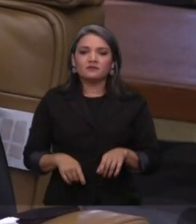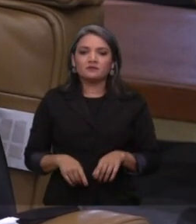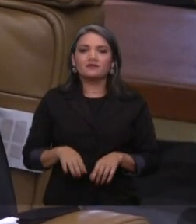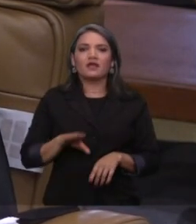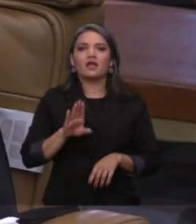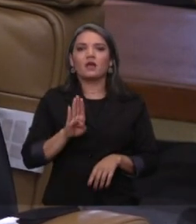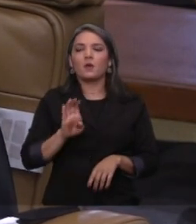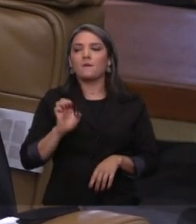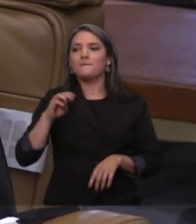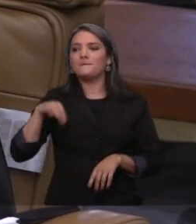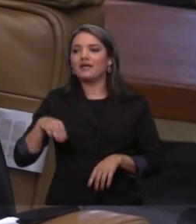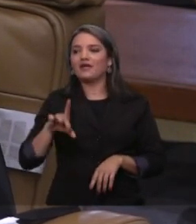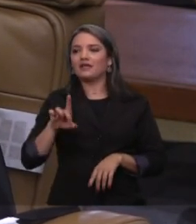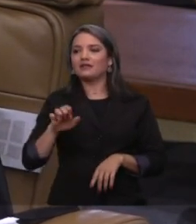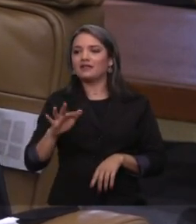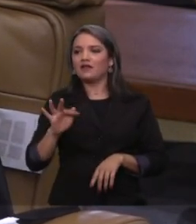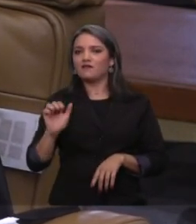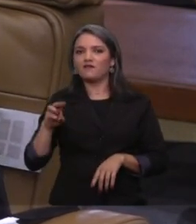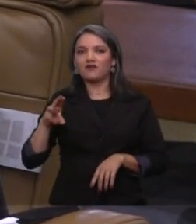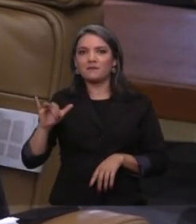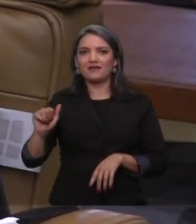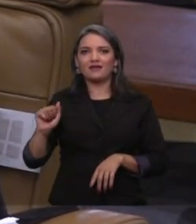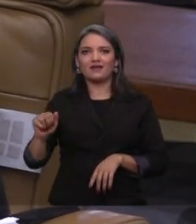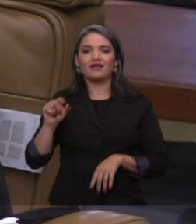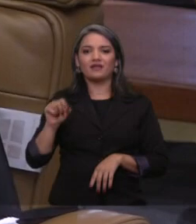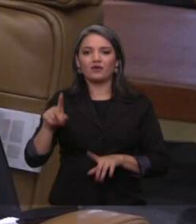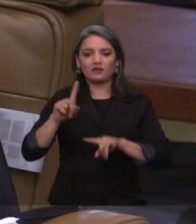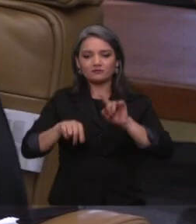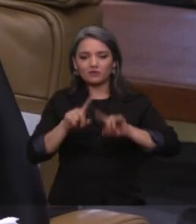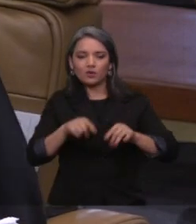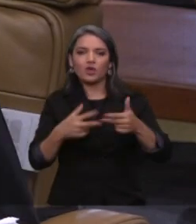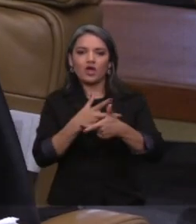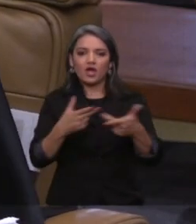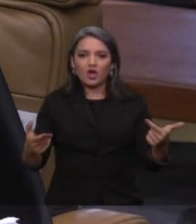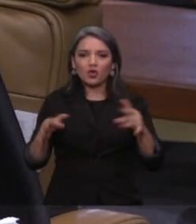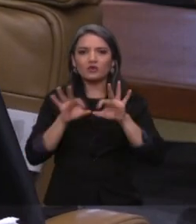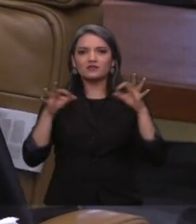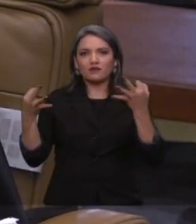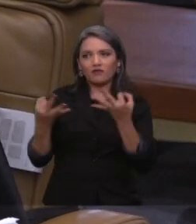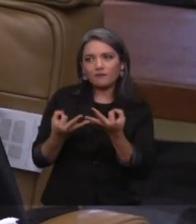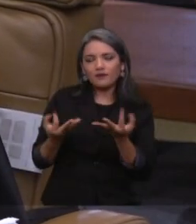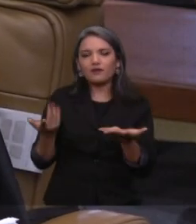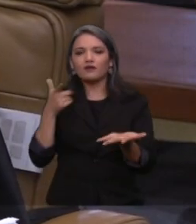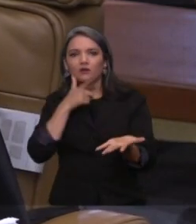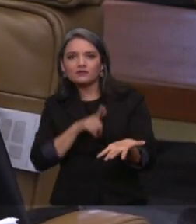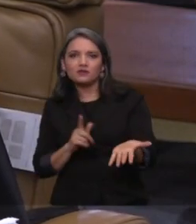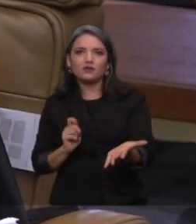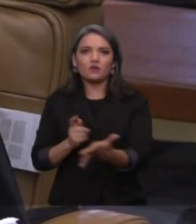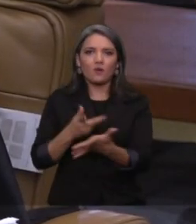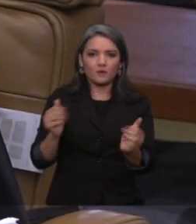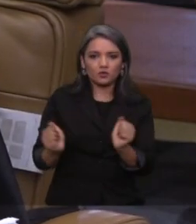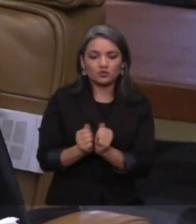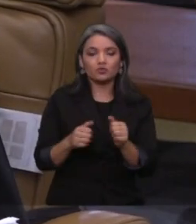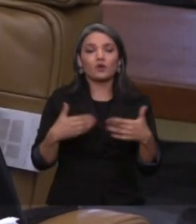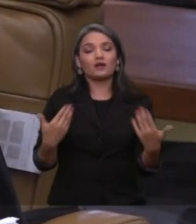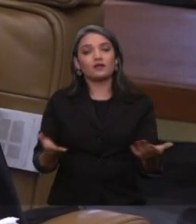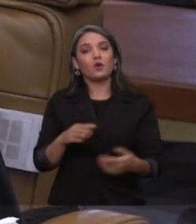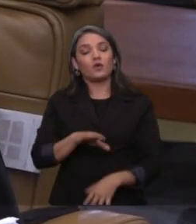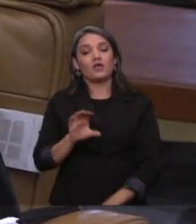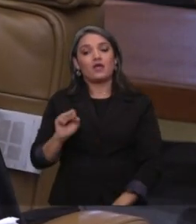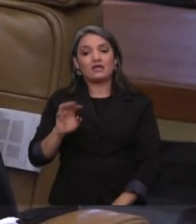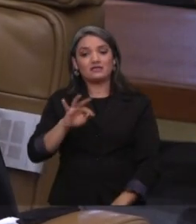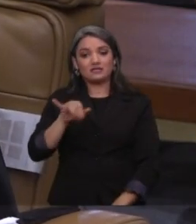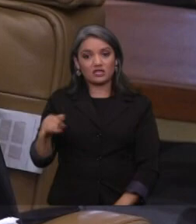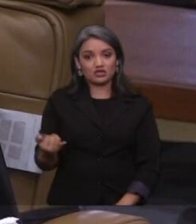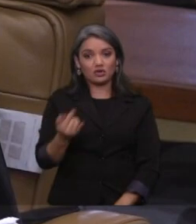bem de família é bem daquela situação jurídica que se considera família, a tal ponto que o próprio Superior Tribunal de Justiça, para